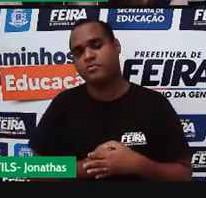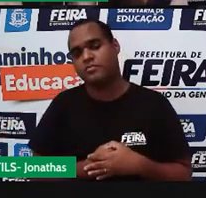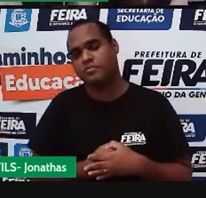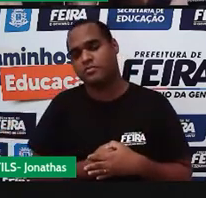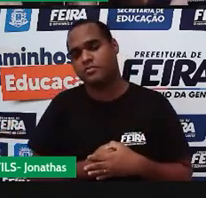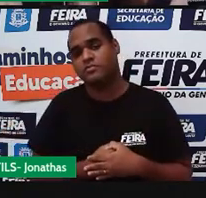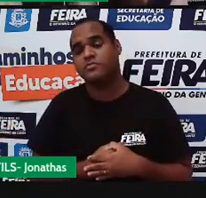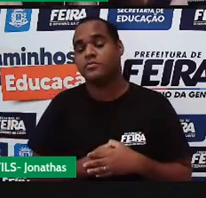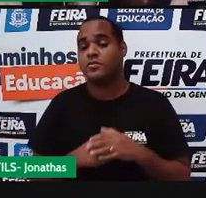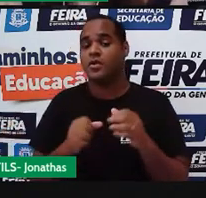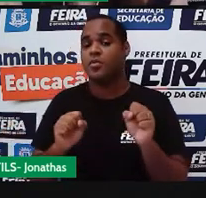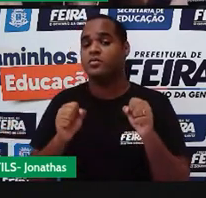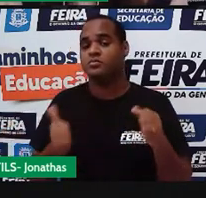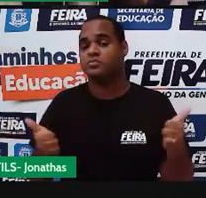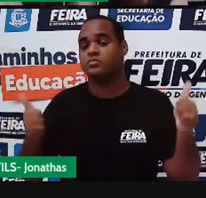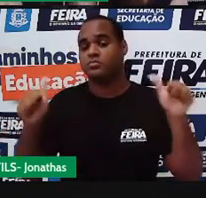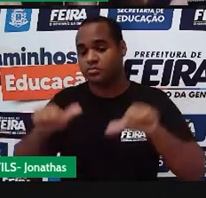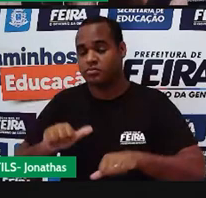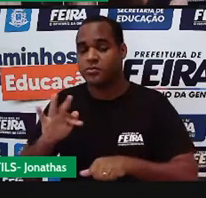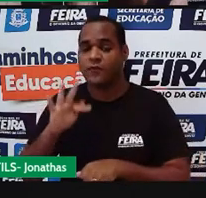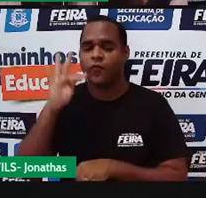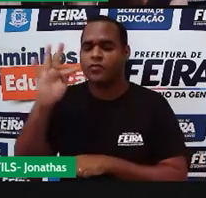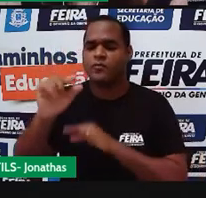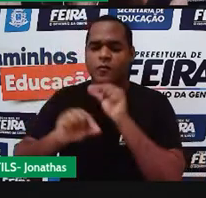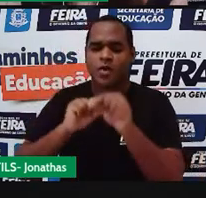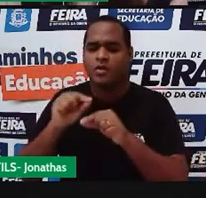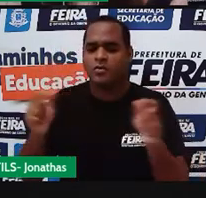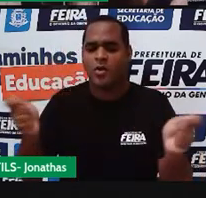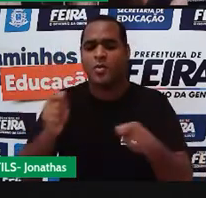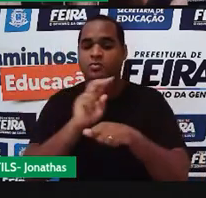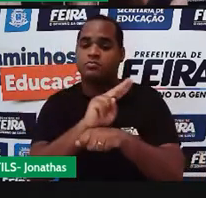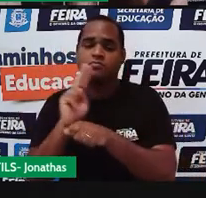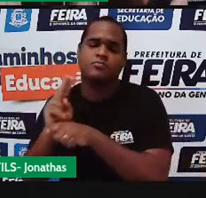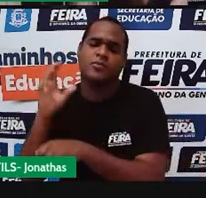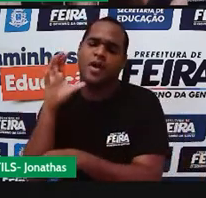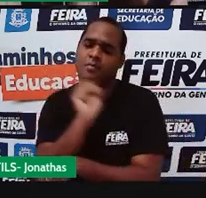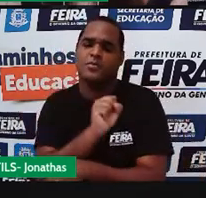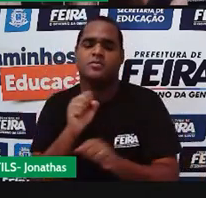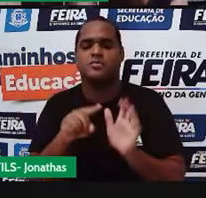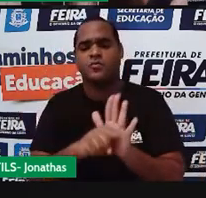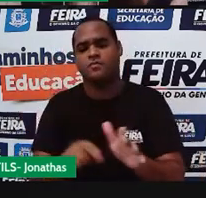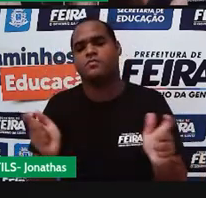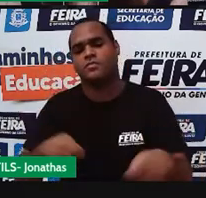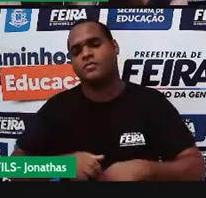as piores consequências são esperadas no futuro se não tomarmos medidas urgentes